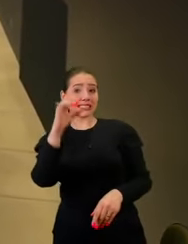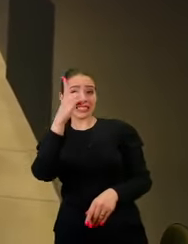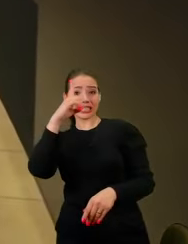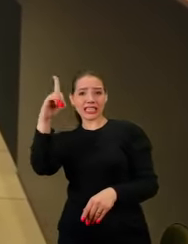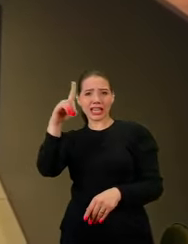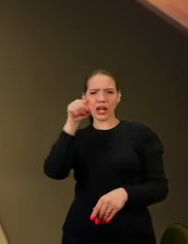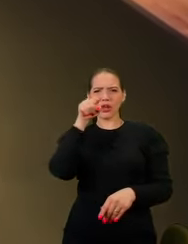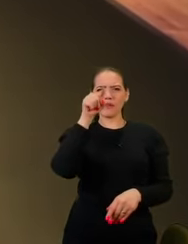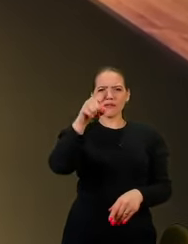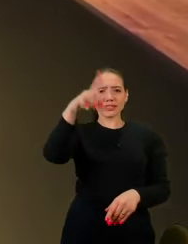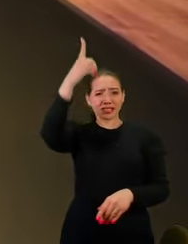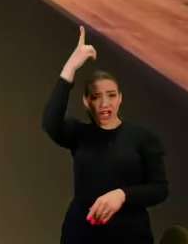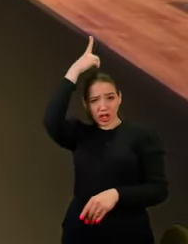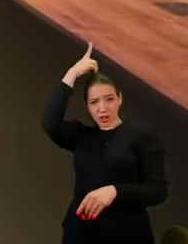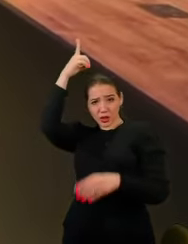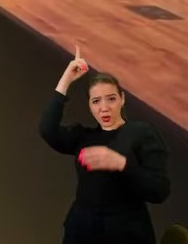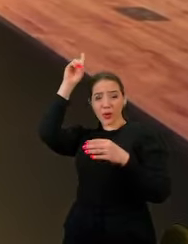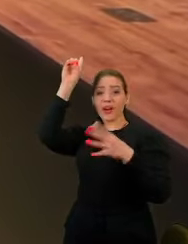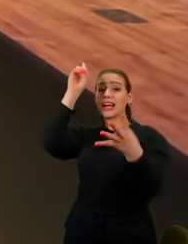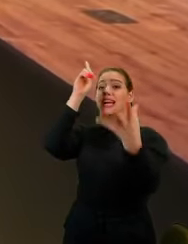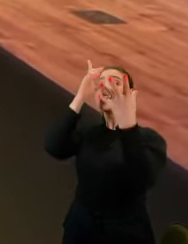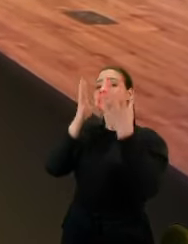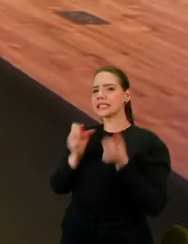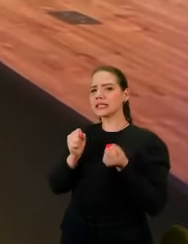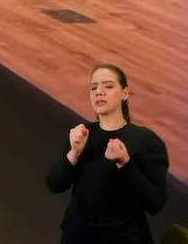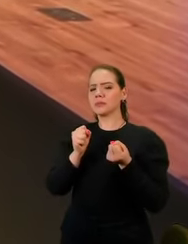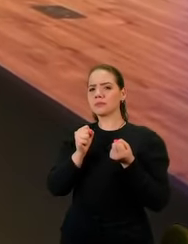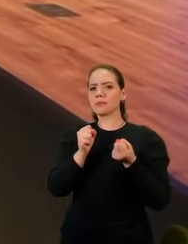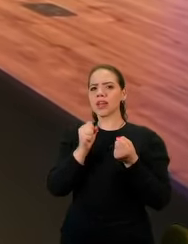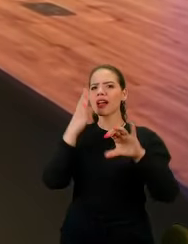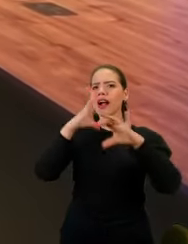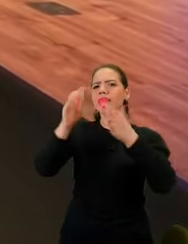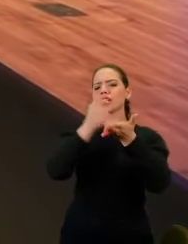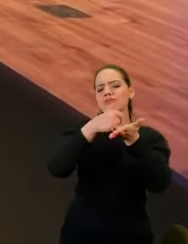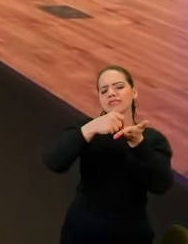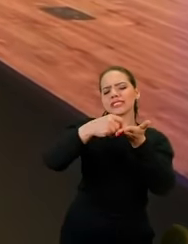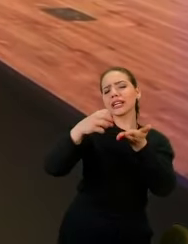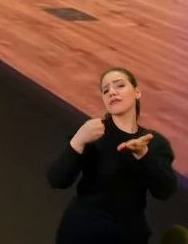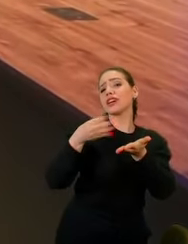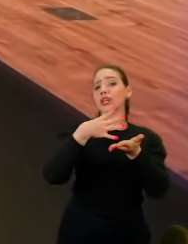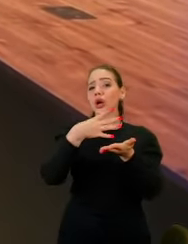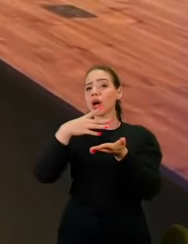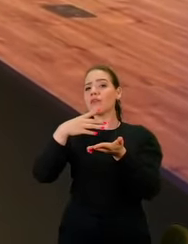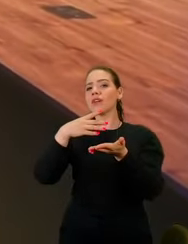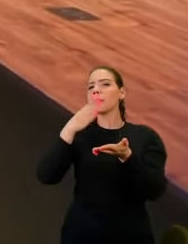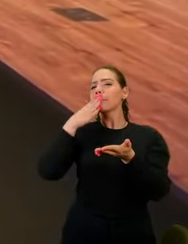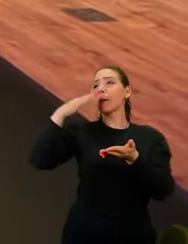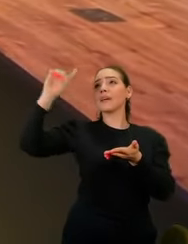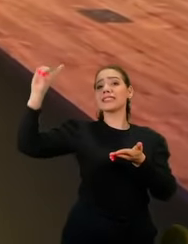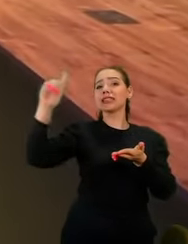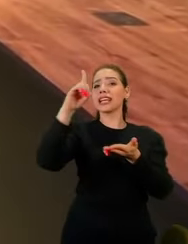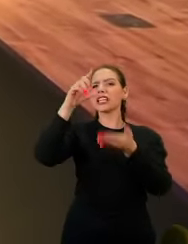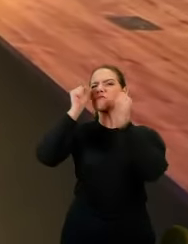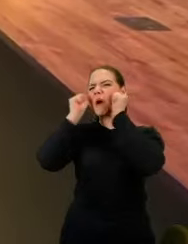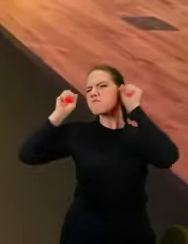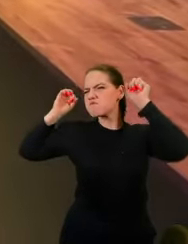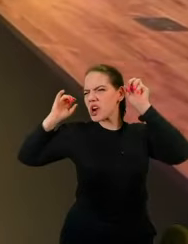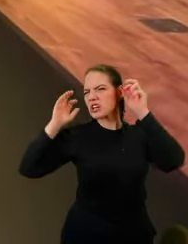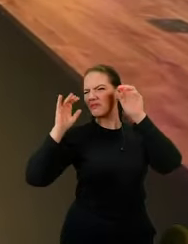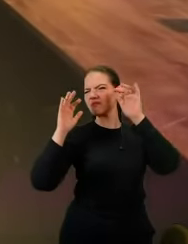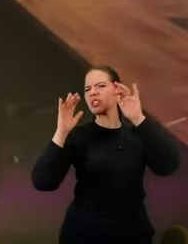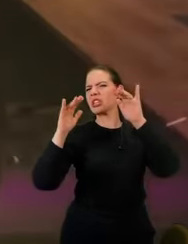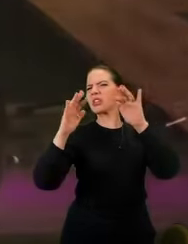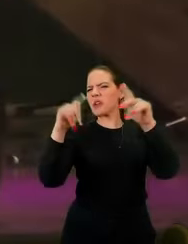encharcar com essa unção nessa noite. Que você seja cheio O Senhor está falando assim para você: ei, eu estou abrindo